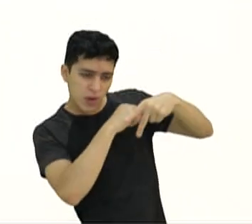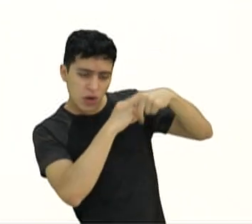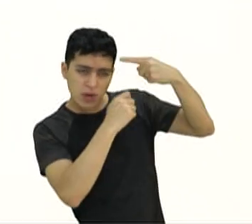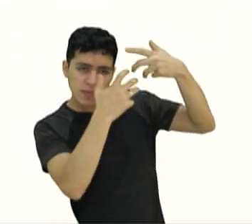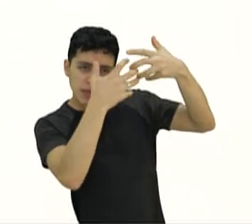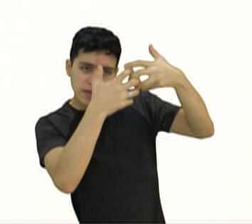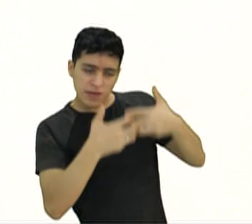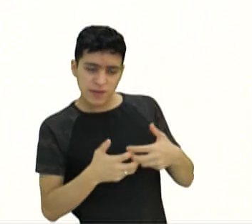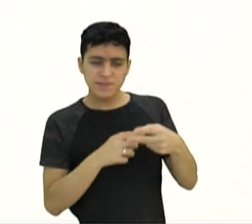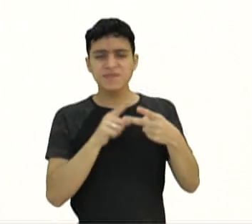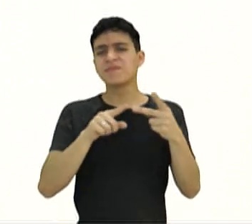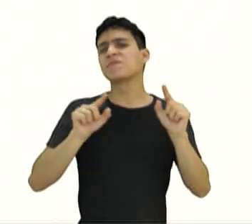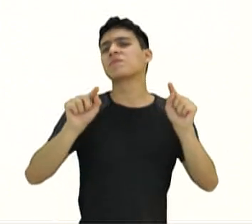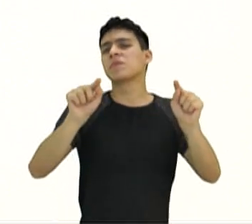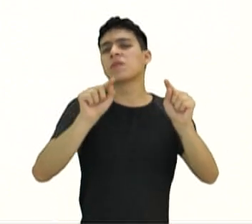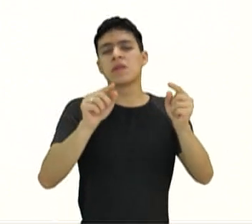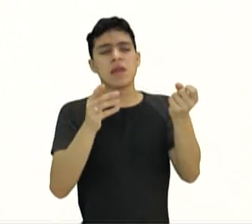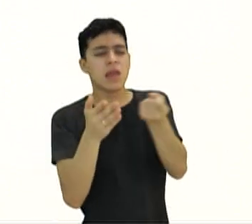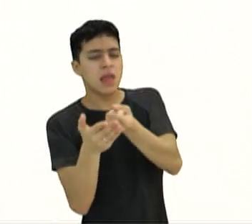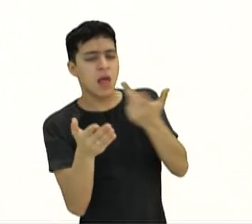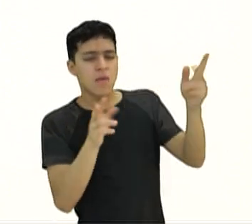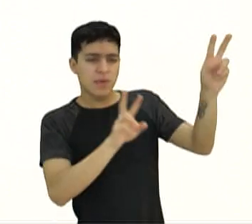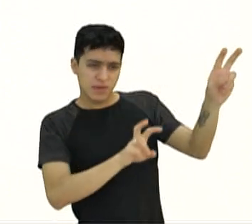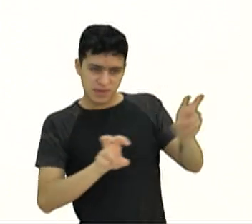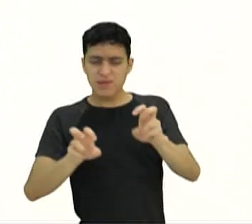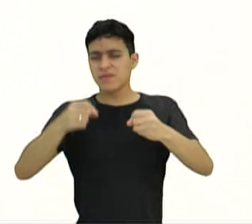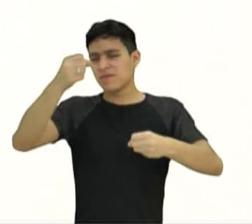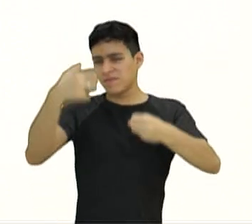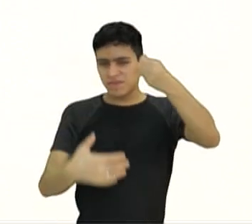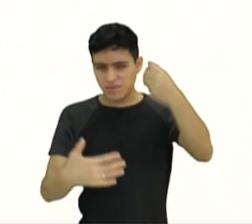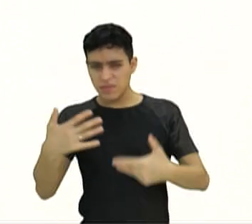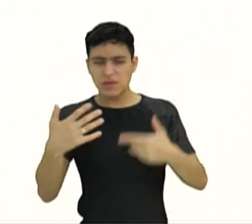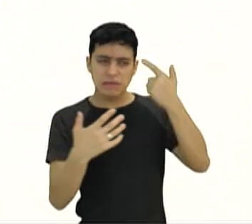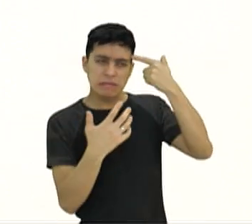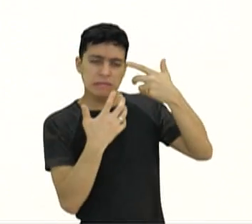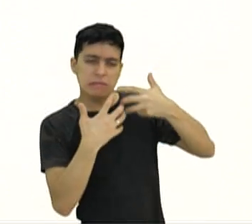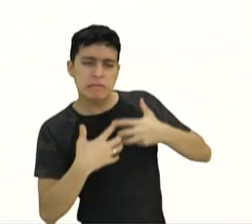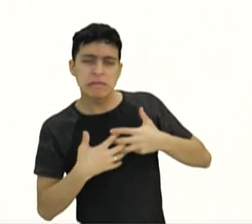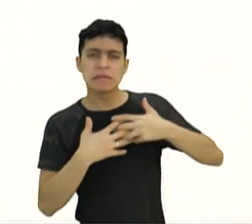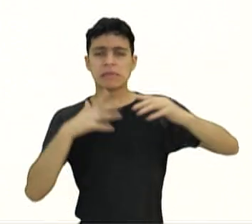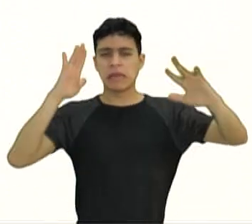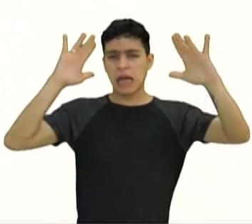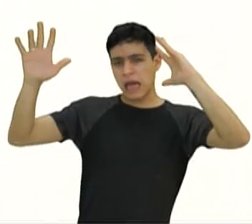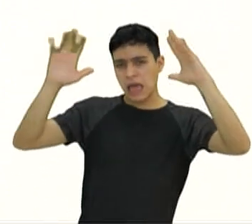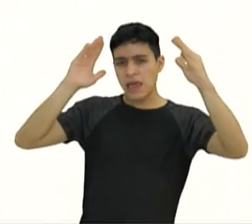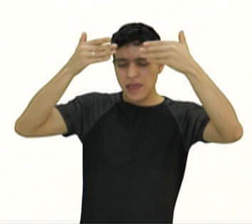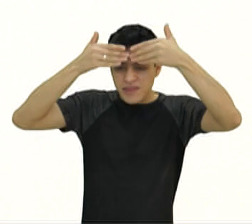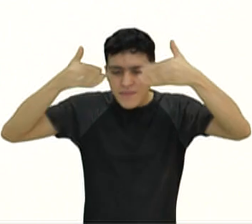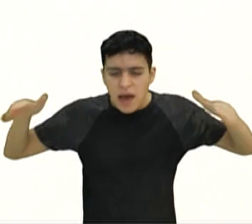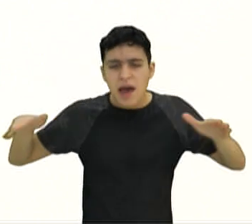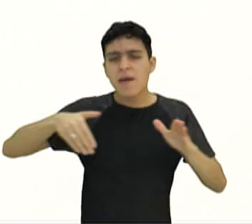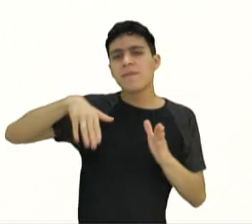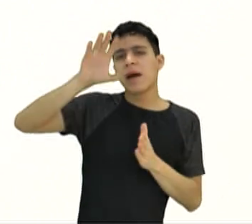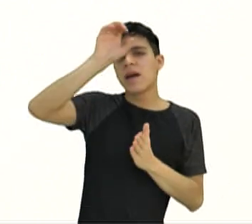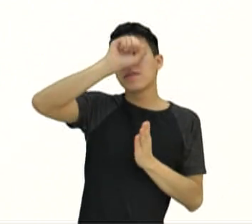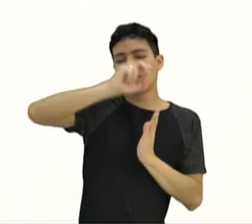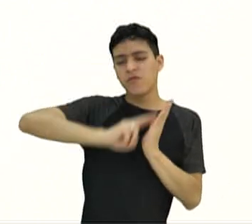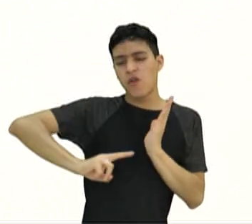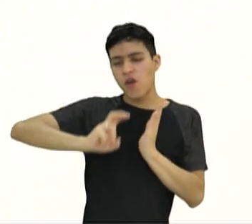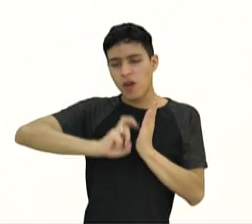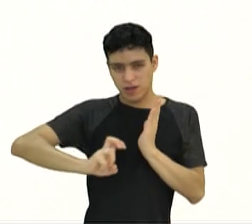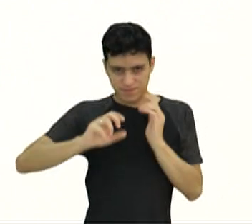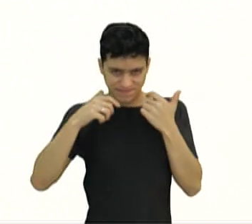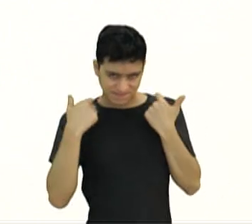e a gente trabalhou algumas citações, né? Refletimos, interpretamos, ampliamos o nosso vocabulário em cima